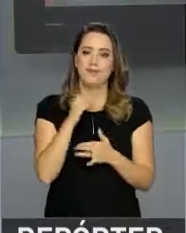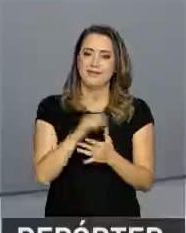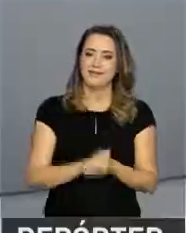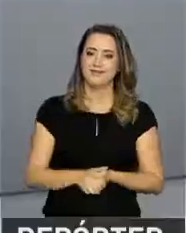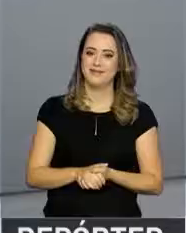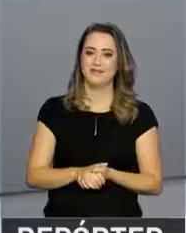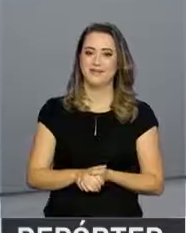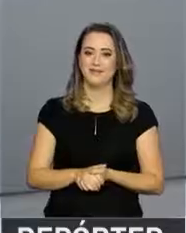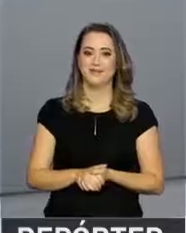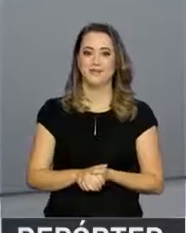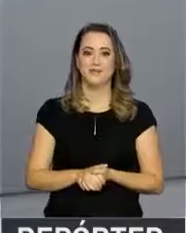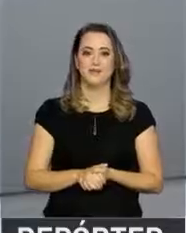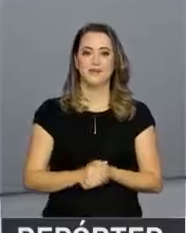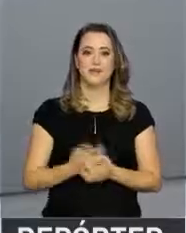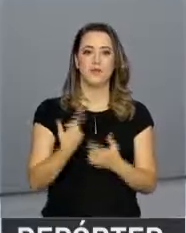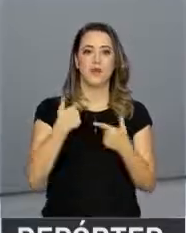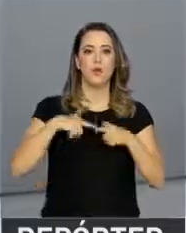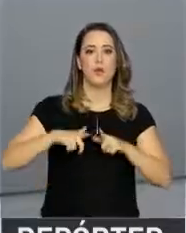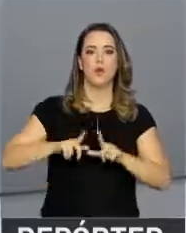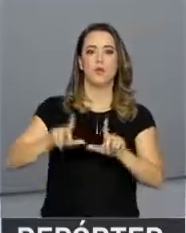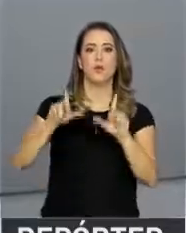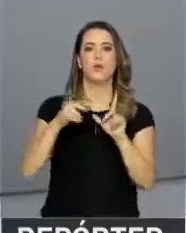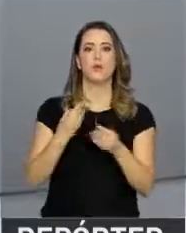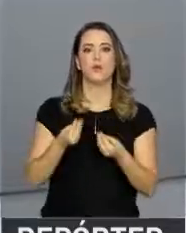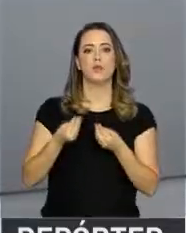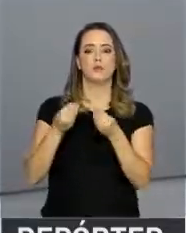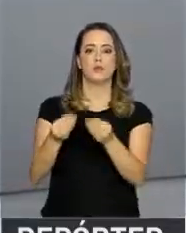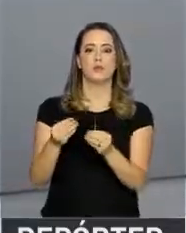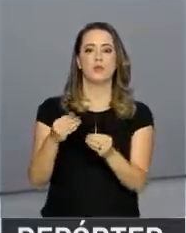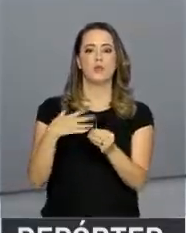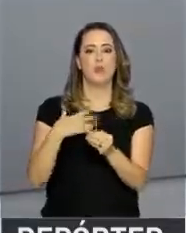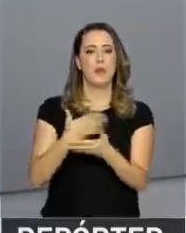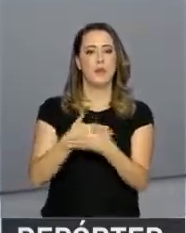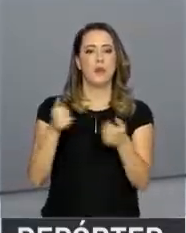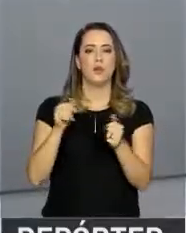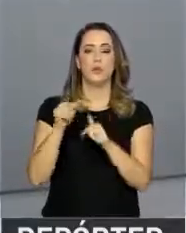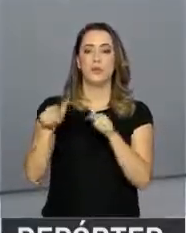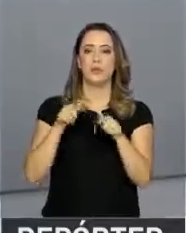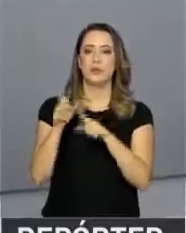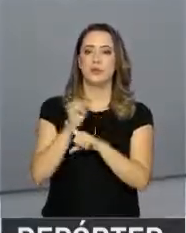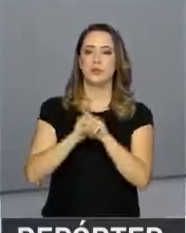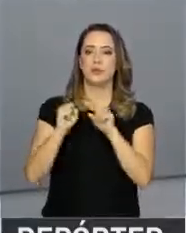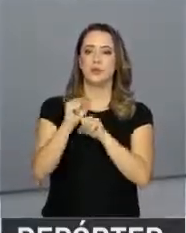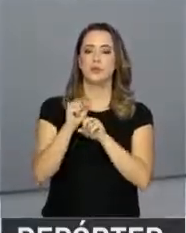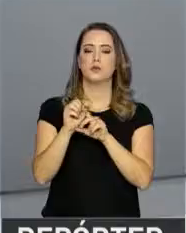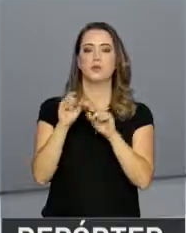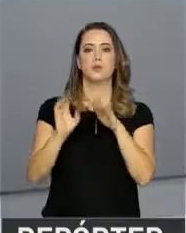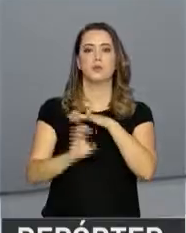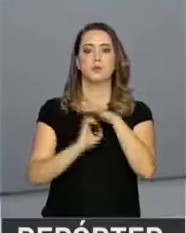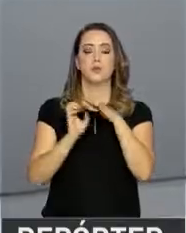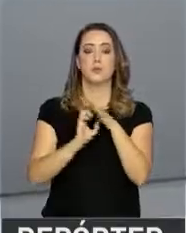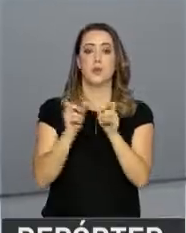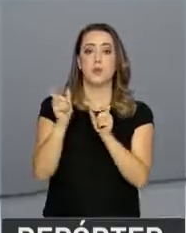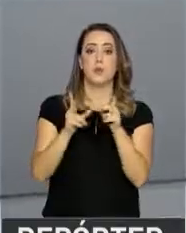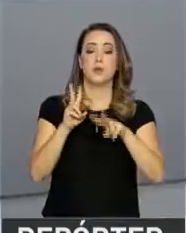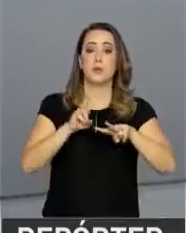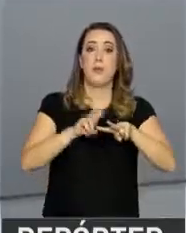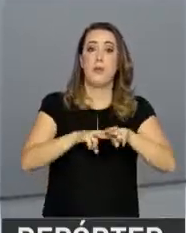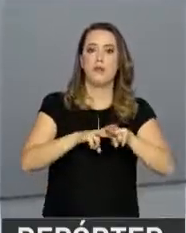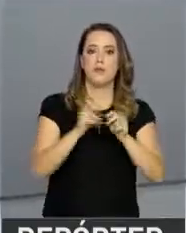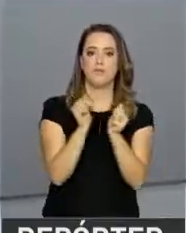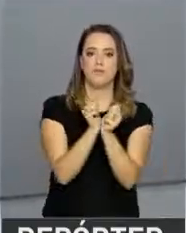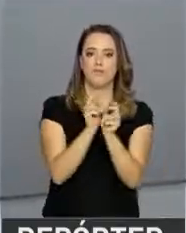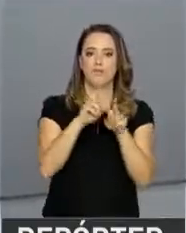certeza. Um prêmio que prestigia o trabalho social de empresas com internos do sistema prisional. É o